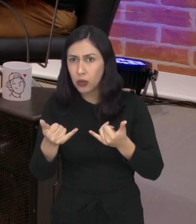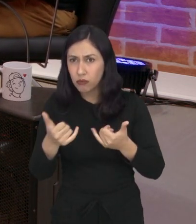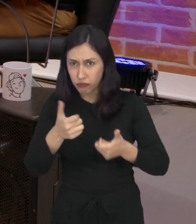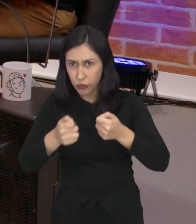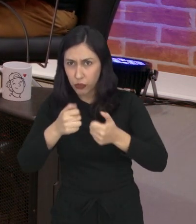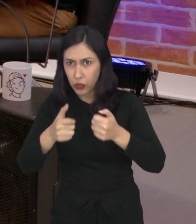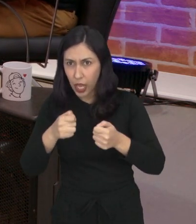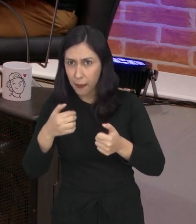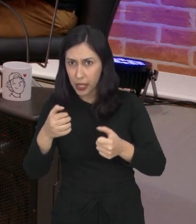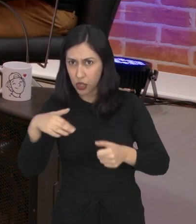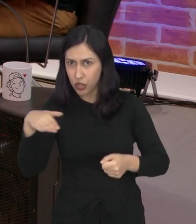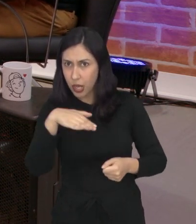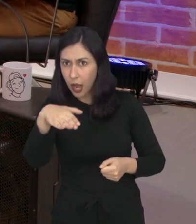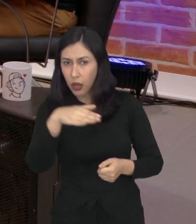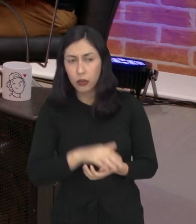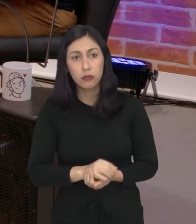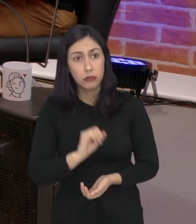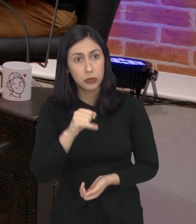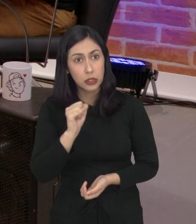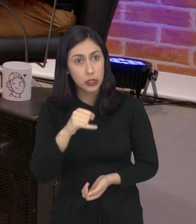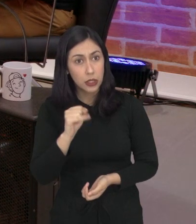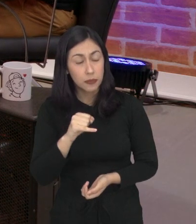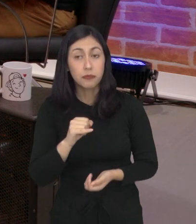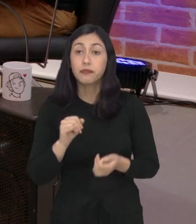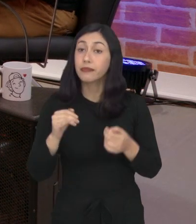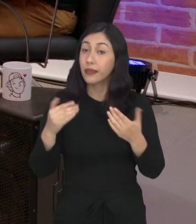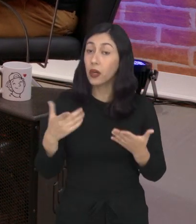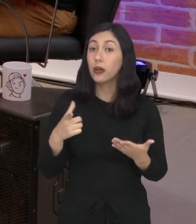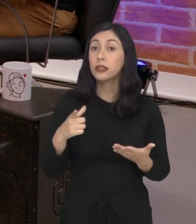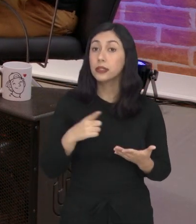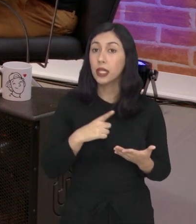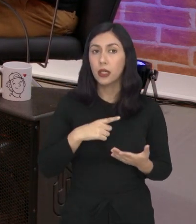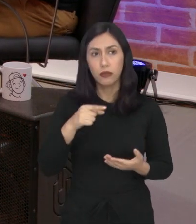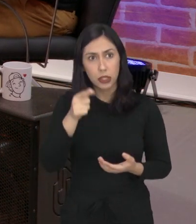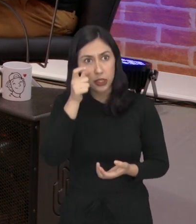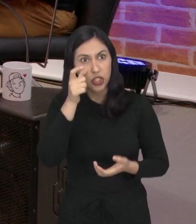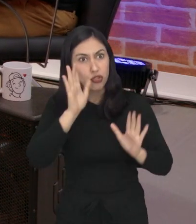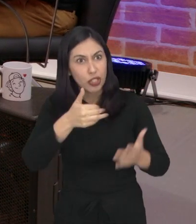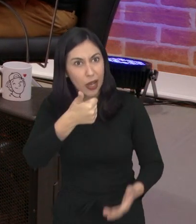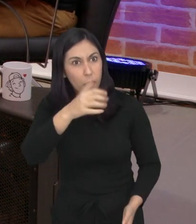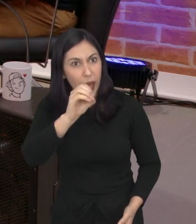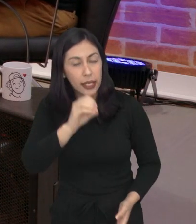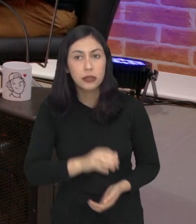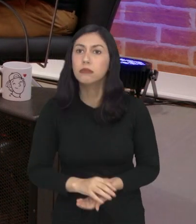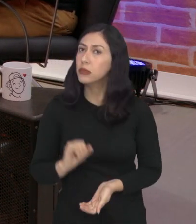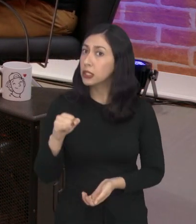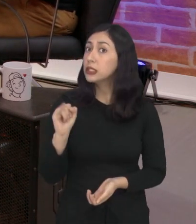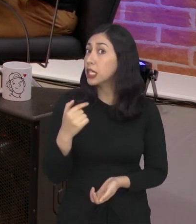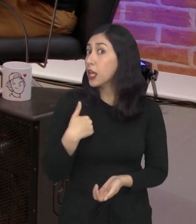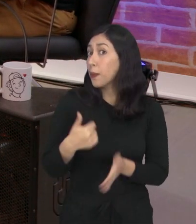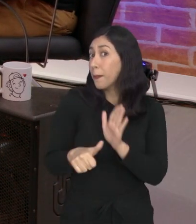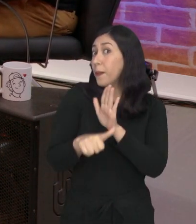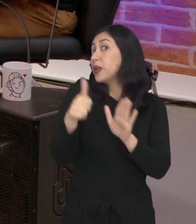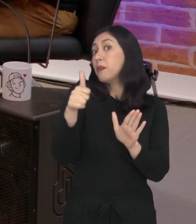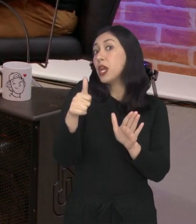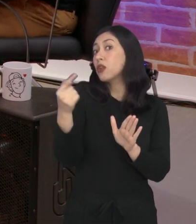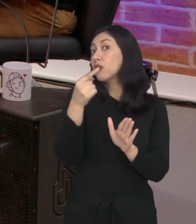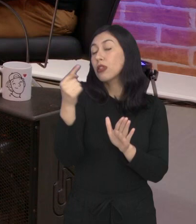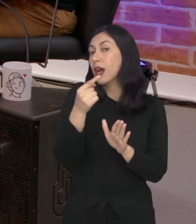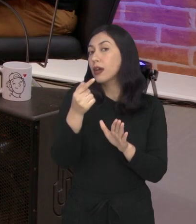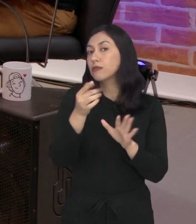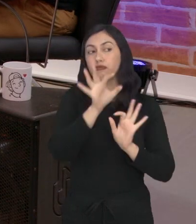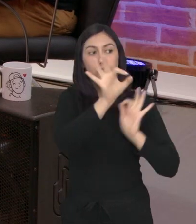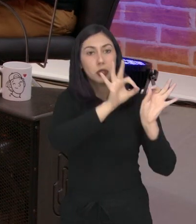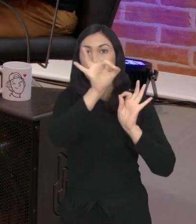Rocket League? Rocket League você conhece. Velozes e Furiosos 10, tem uma cena agora... Você já assistiu? Eu assisti o que eu acabei de falar, fui assistir na cabine da